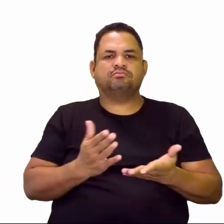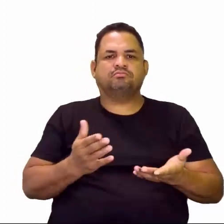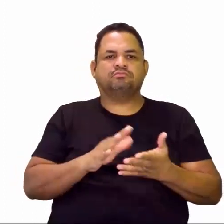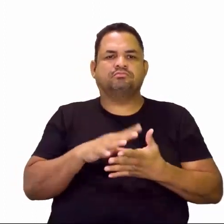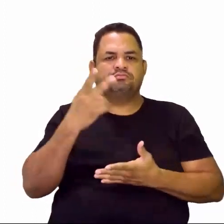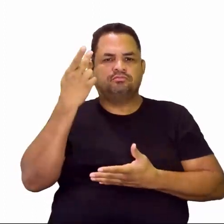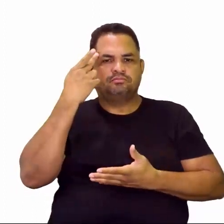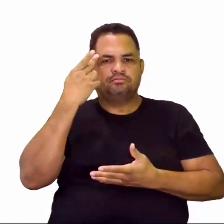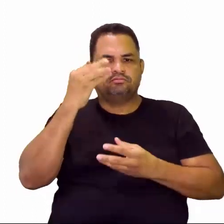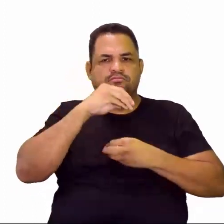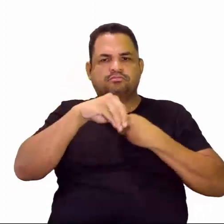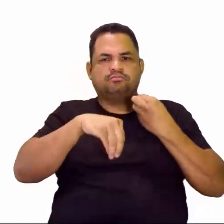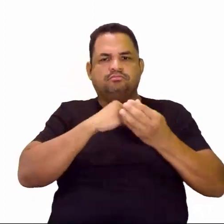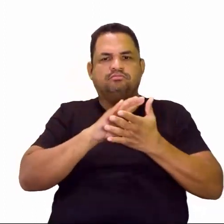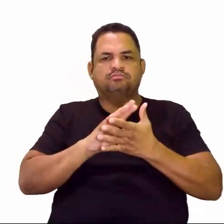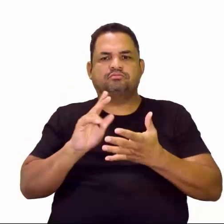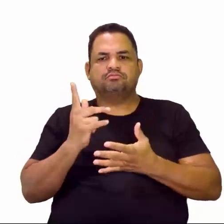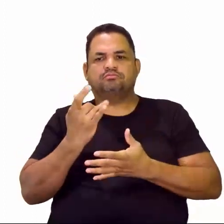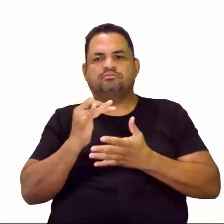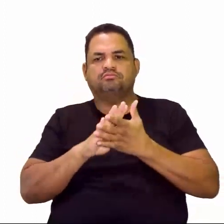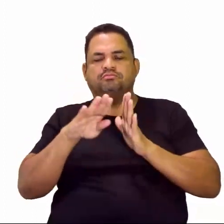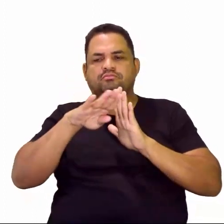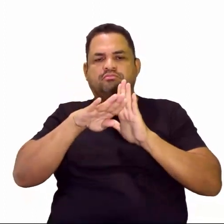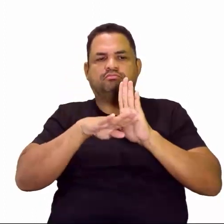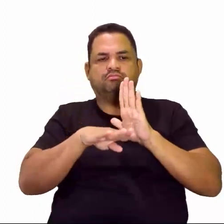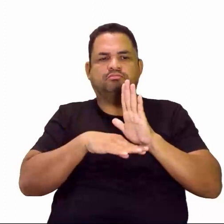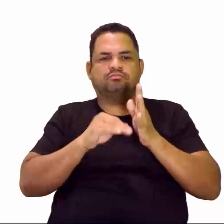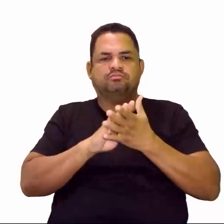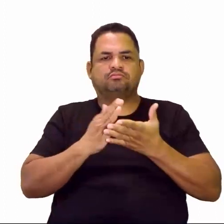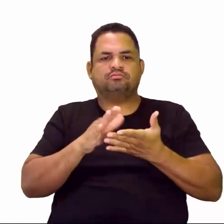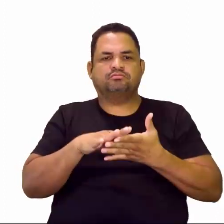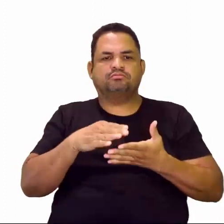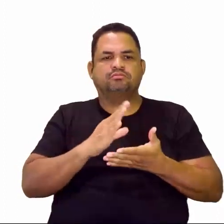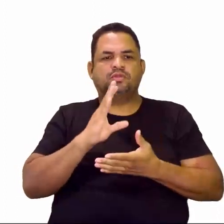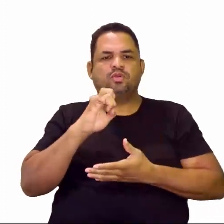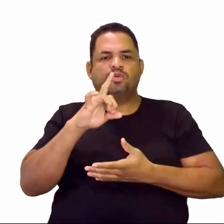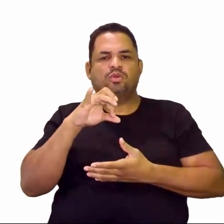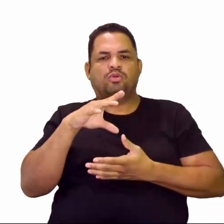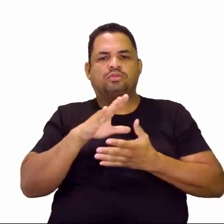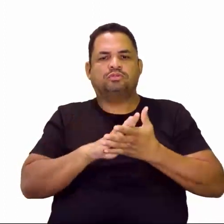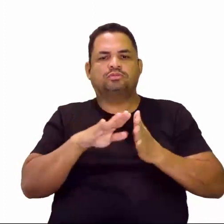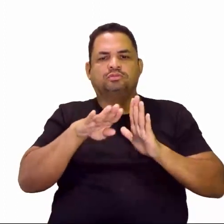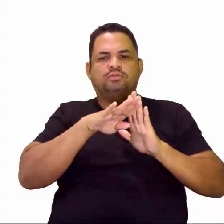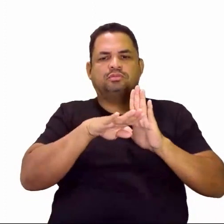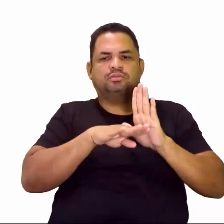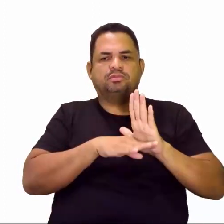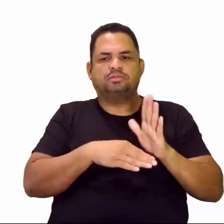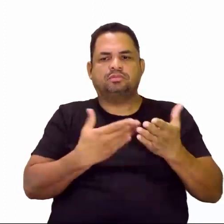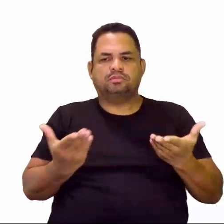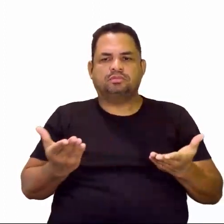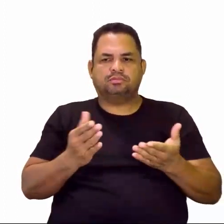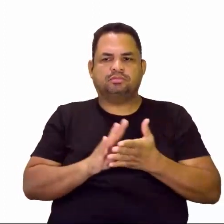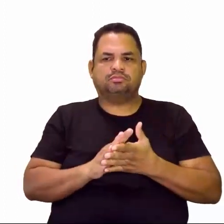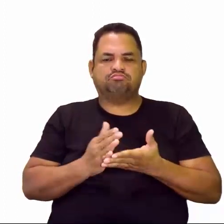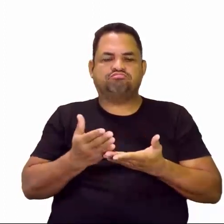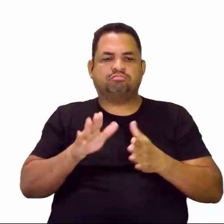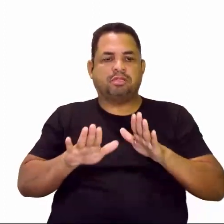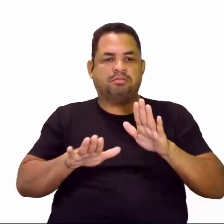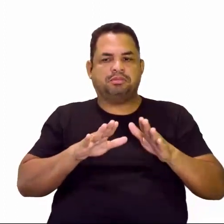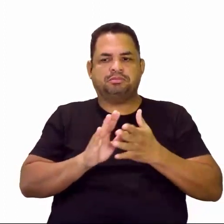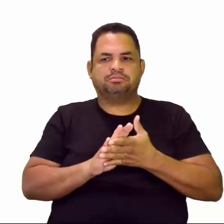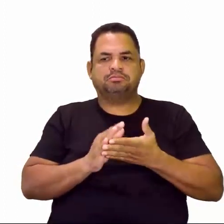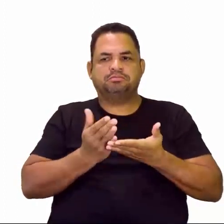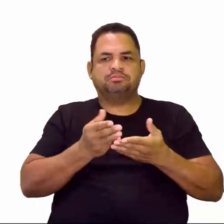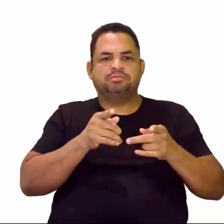E geralmente as misturas heterogêneas são classificadas em suspensões ou colóides. E essa classificação é determinada